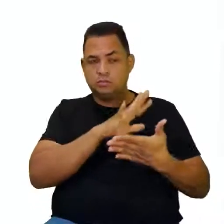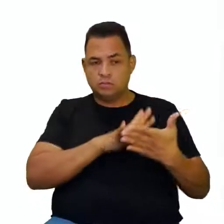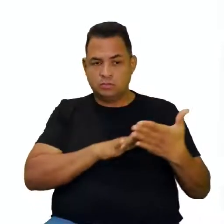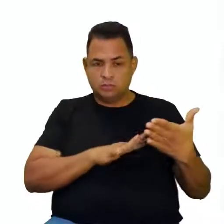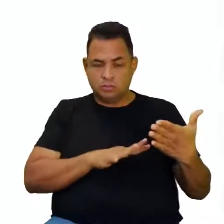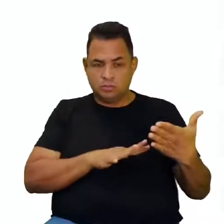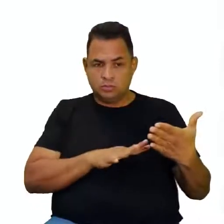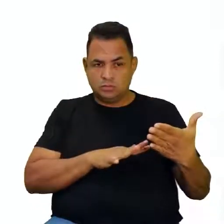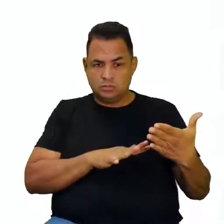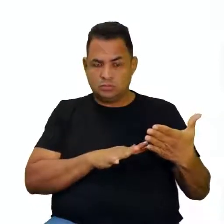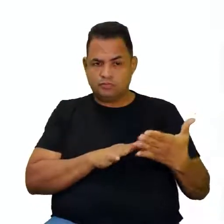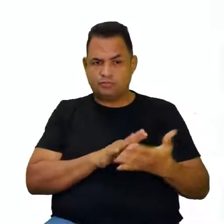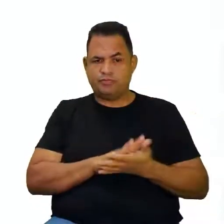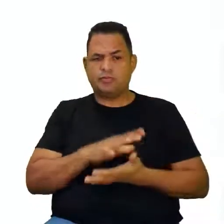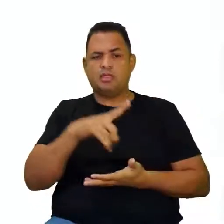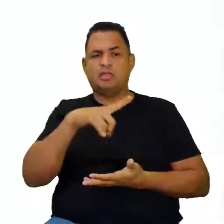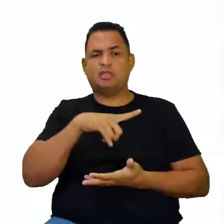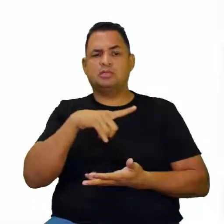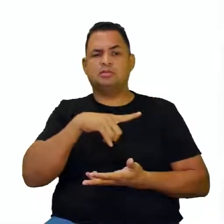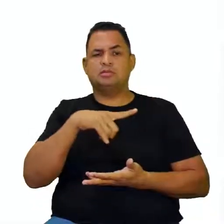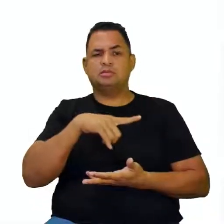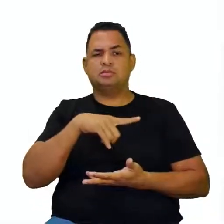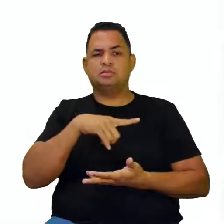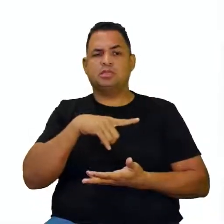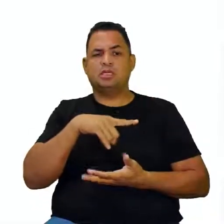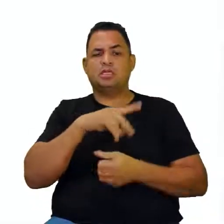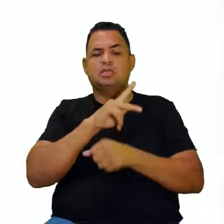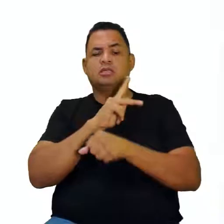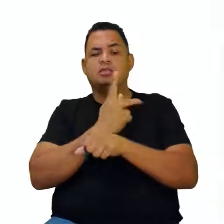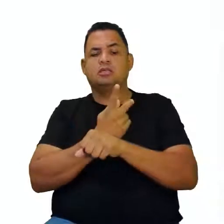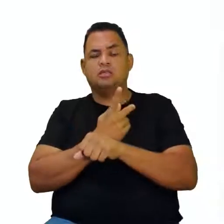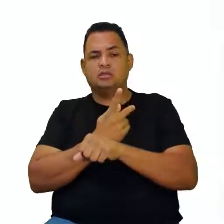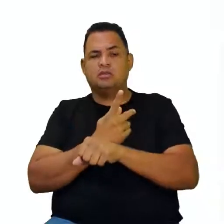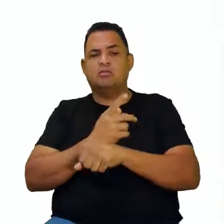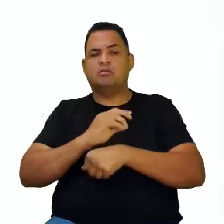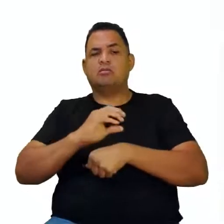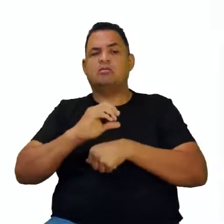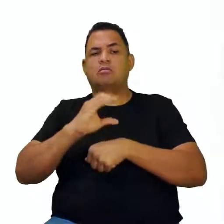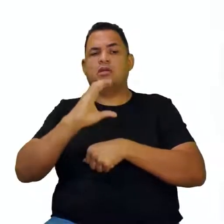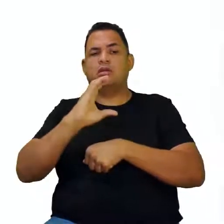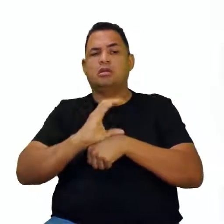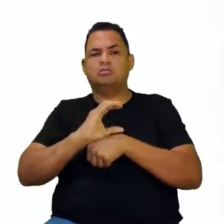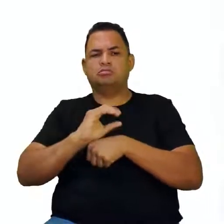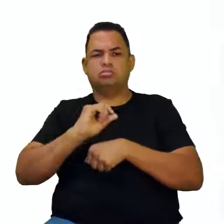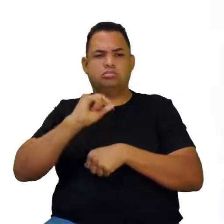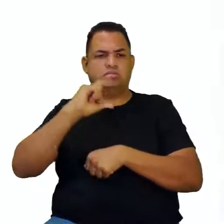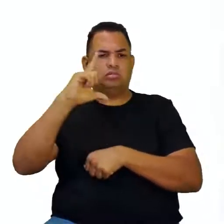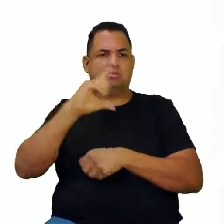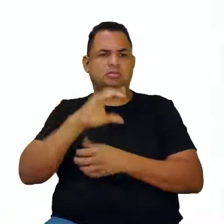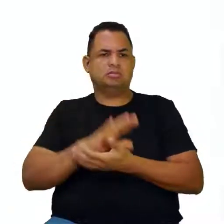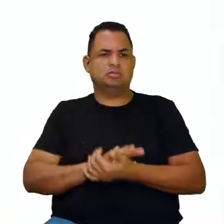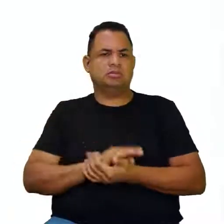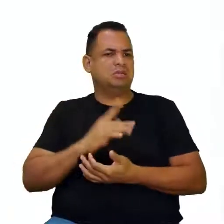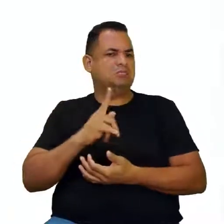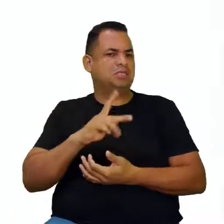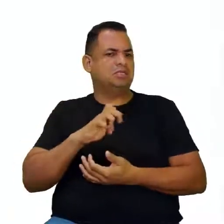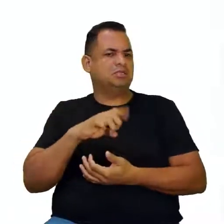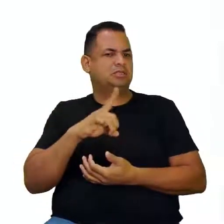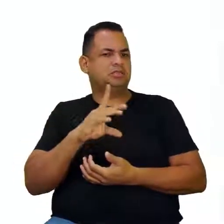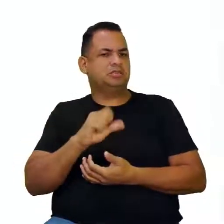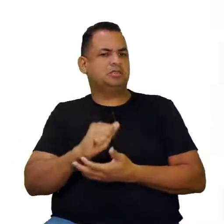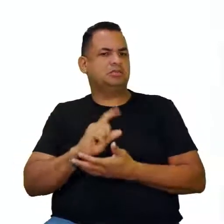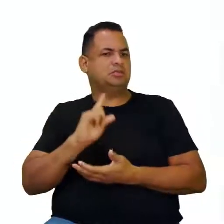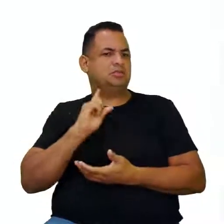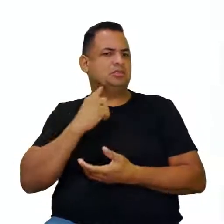alternativas, é rico em hidrocarboneto? São os pesticidas? São